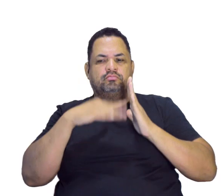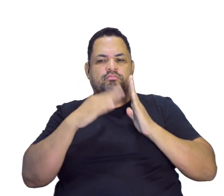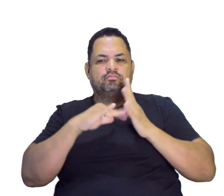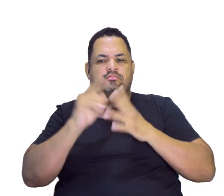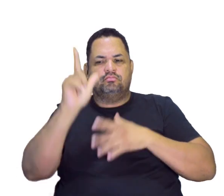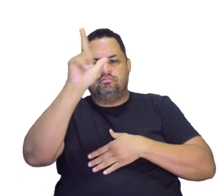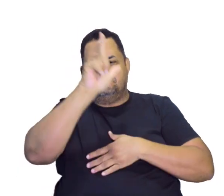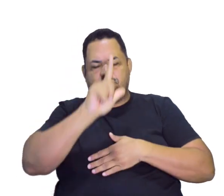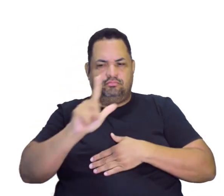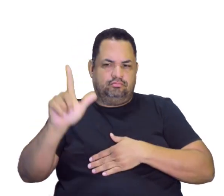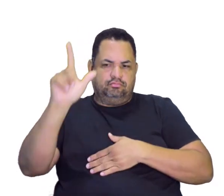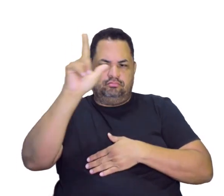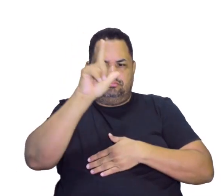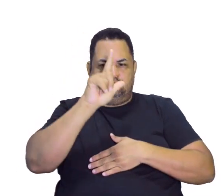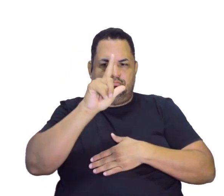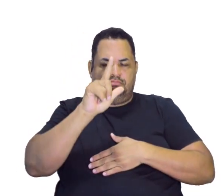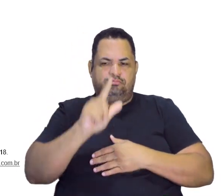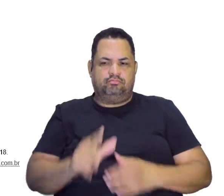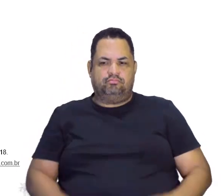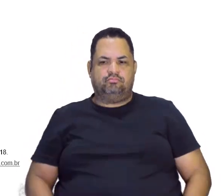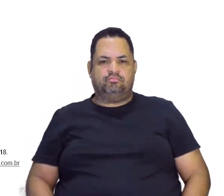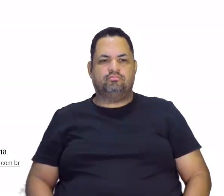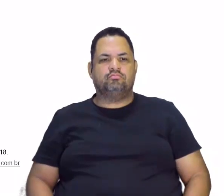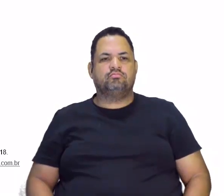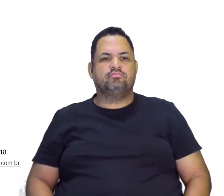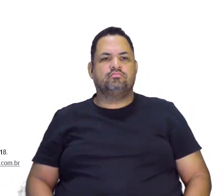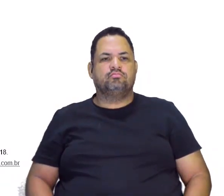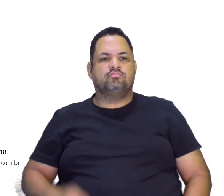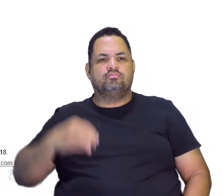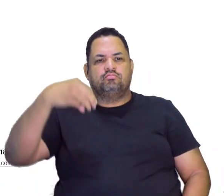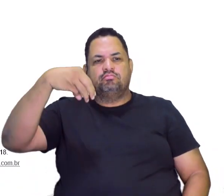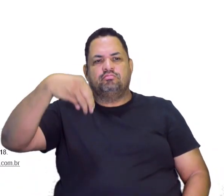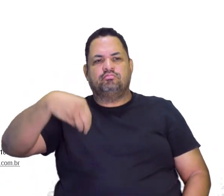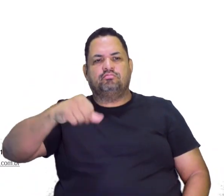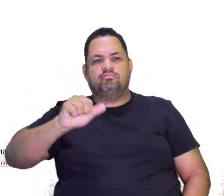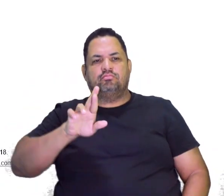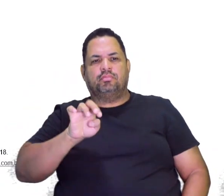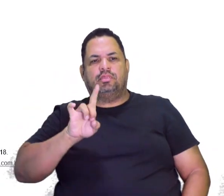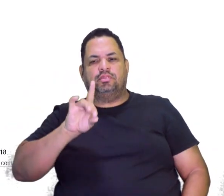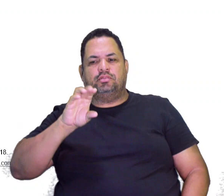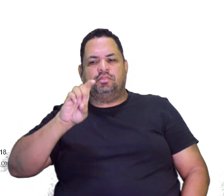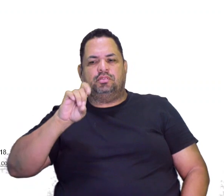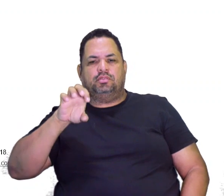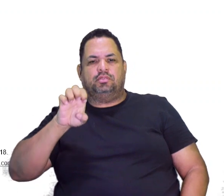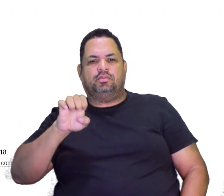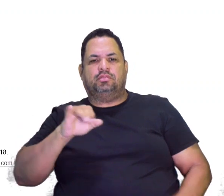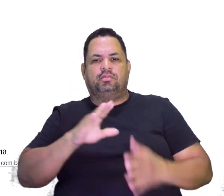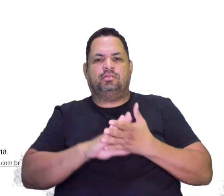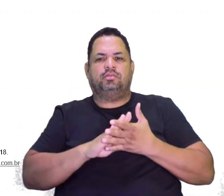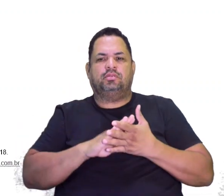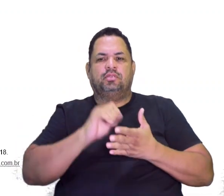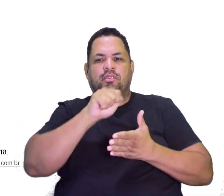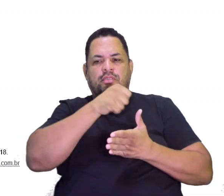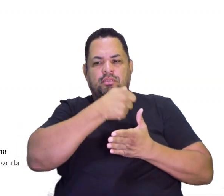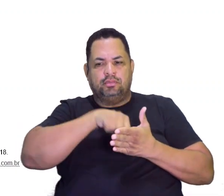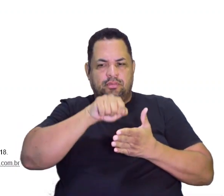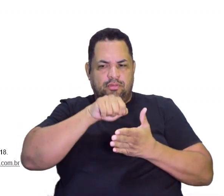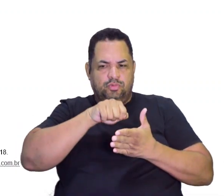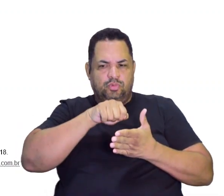literatura uma conexão e máo de Andrade eh era